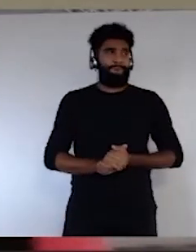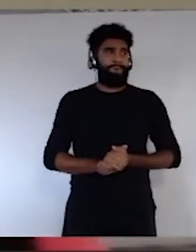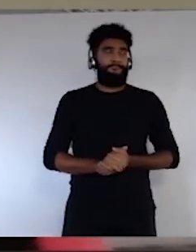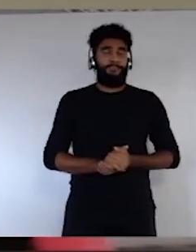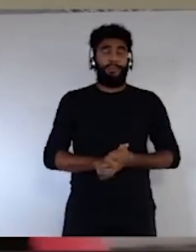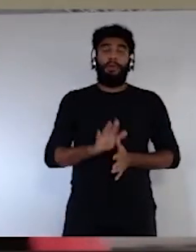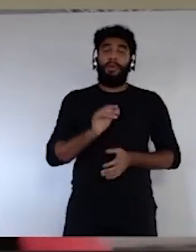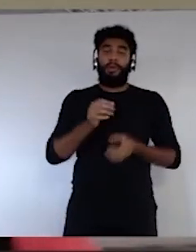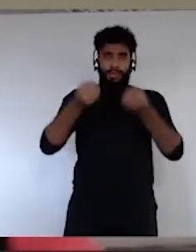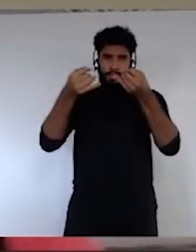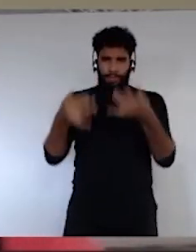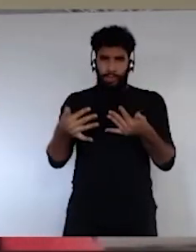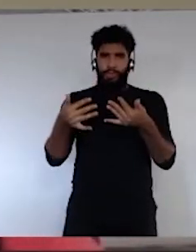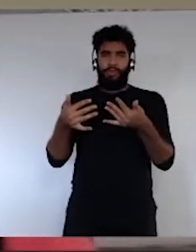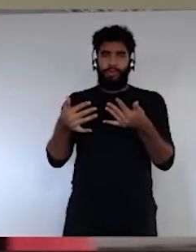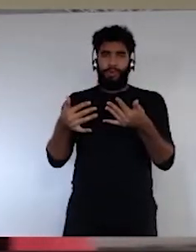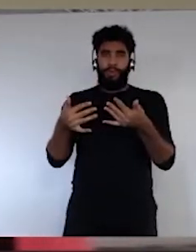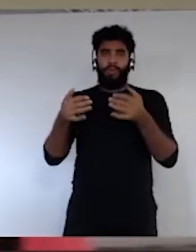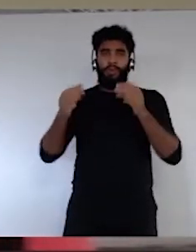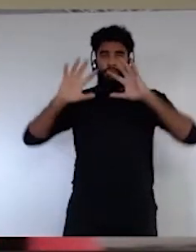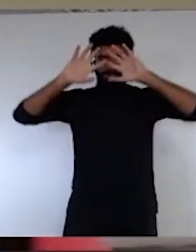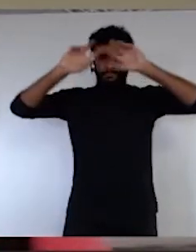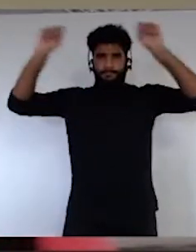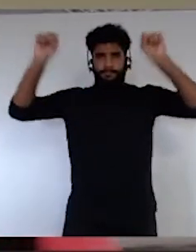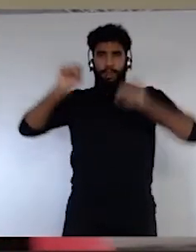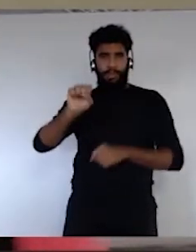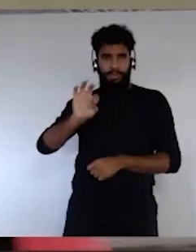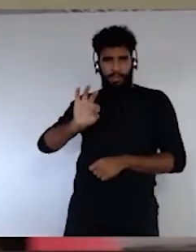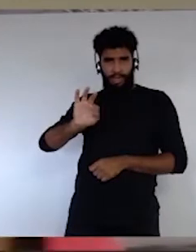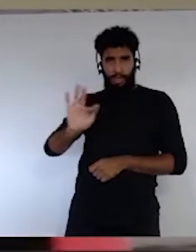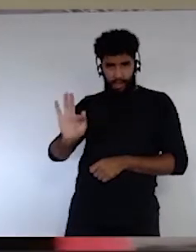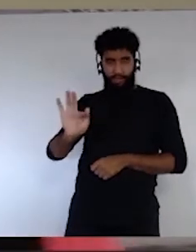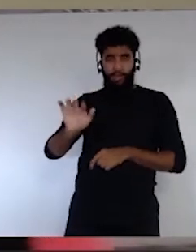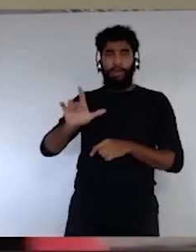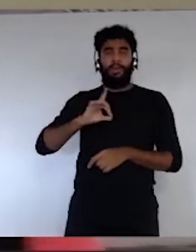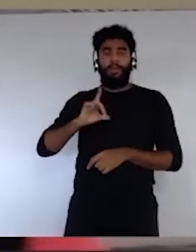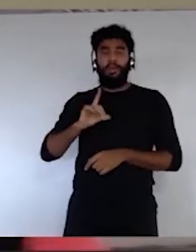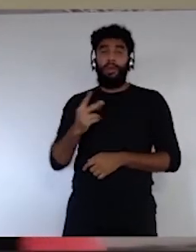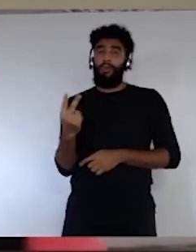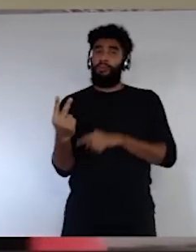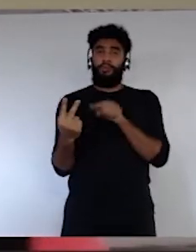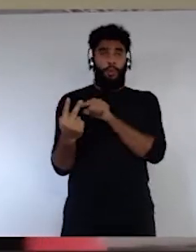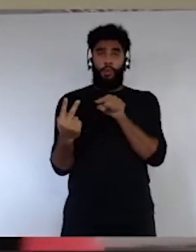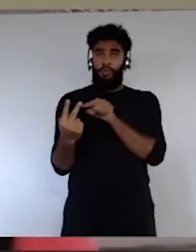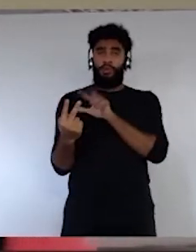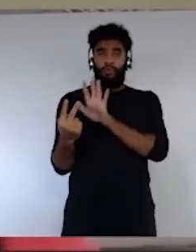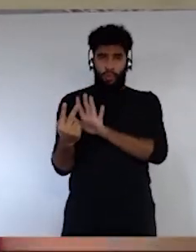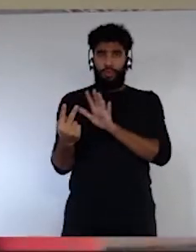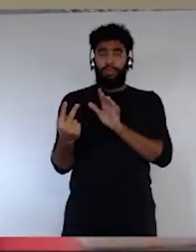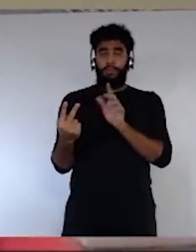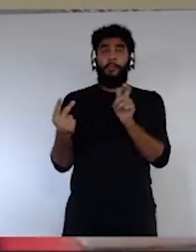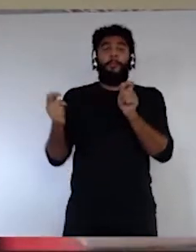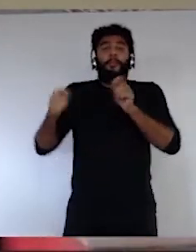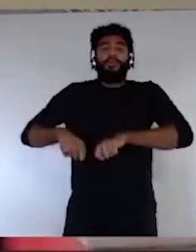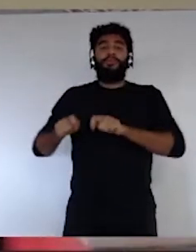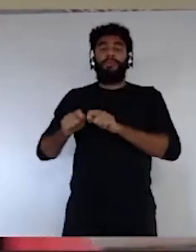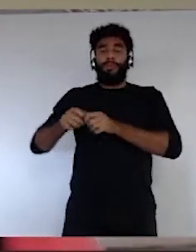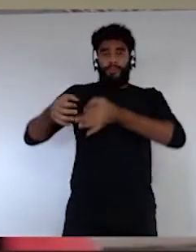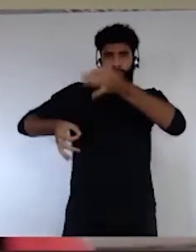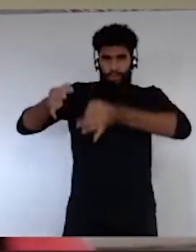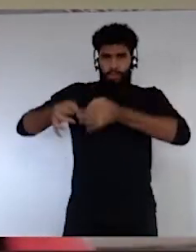do Supremo Tribunal Federal, há duas formas diferentes de julgar. O